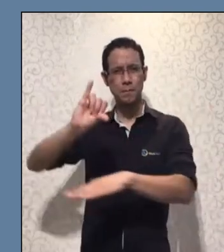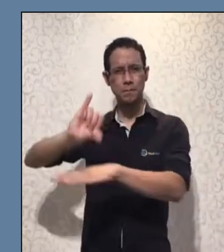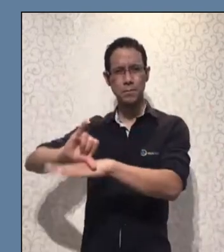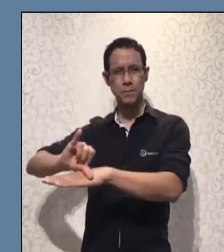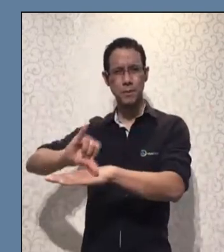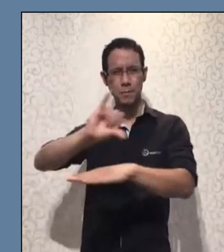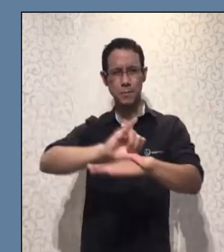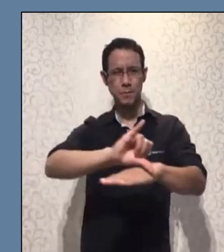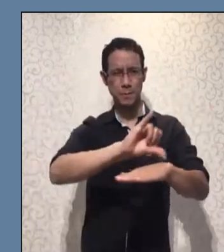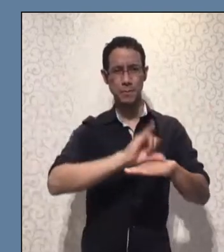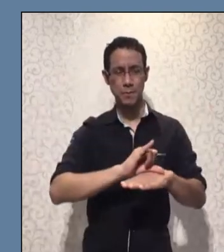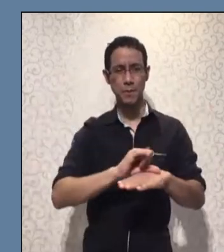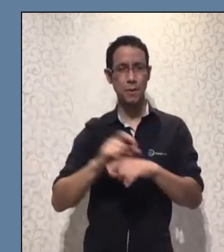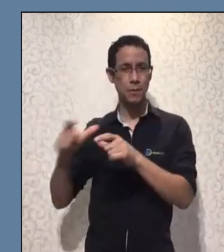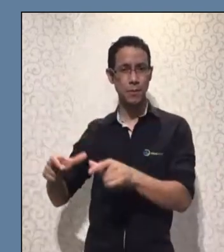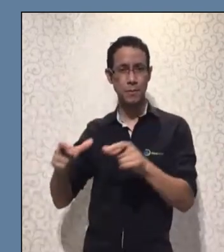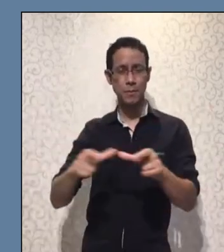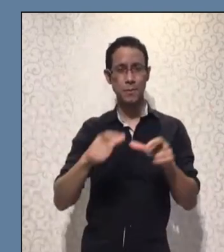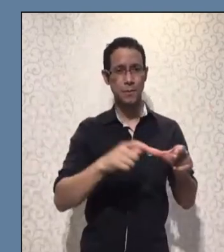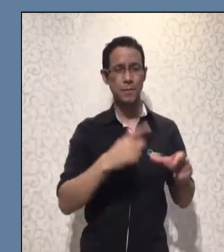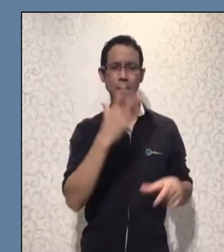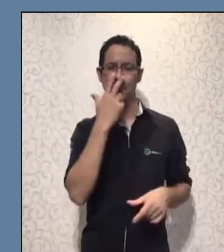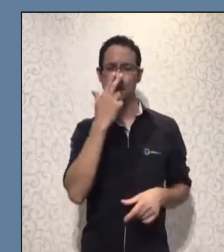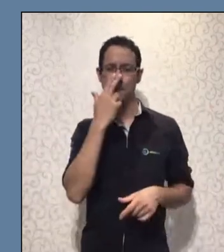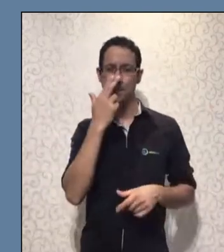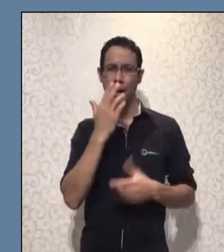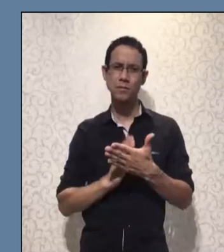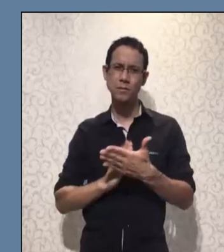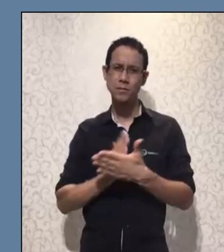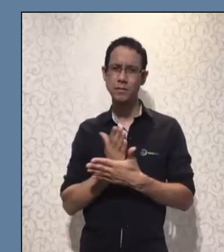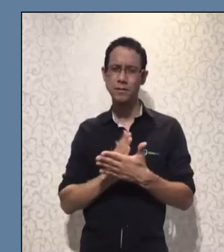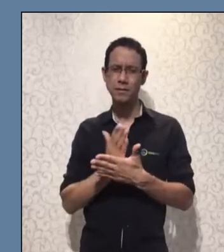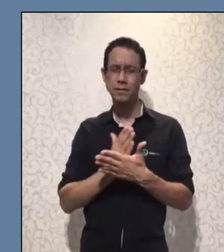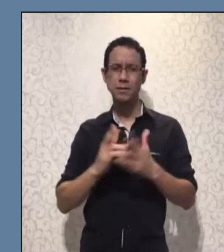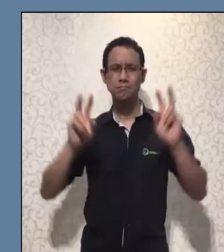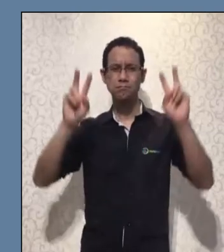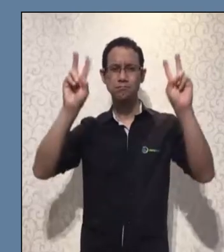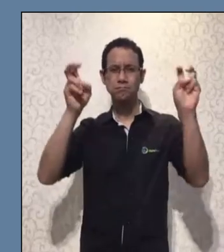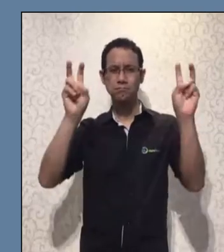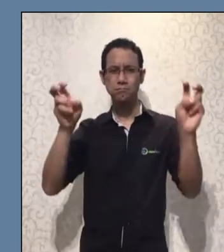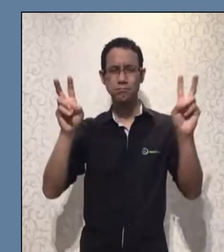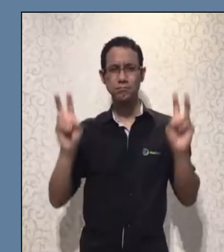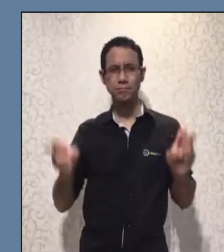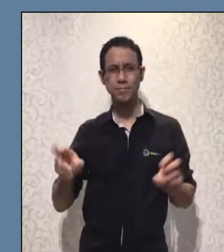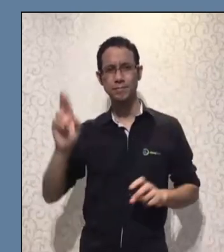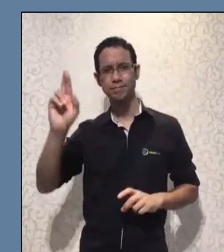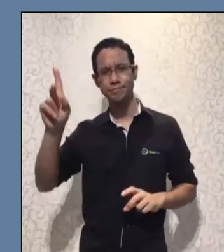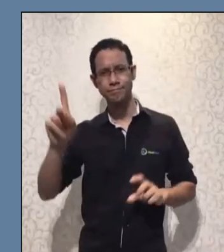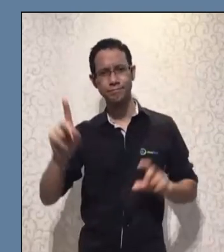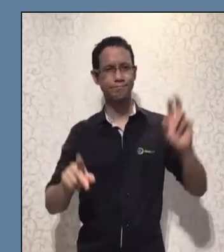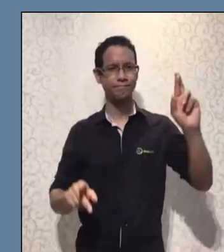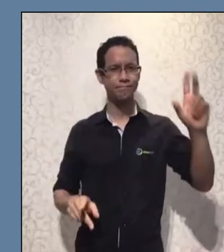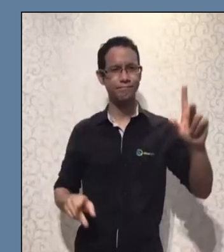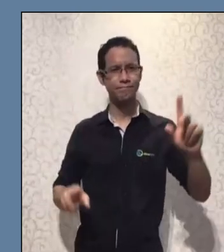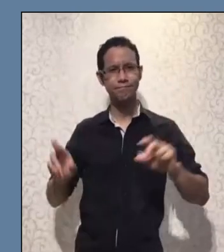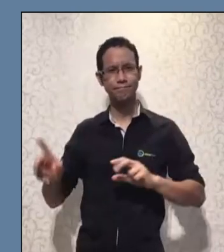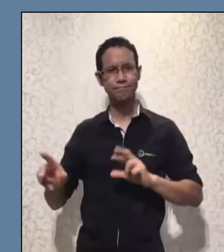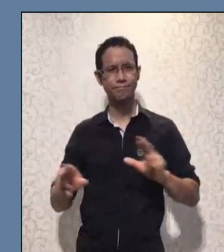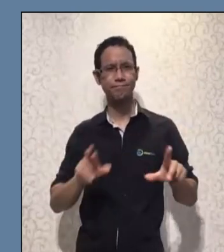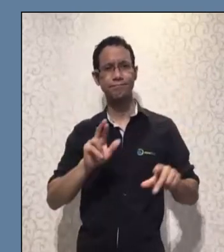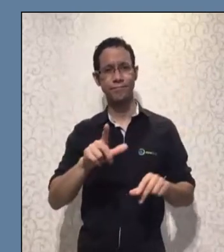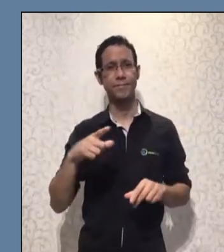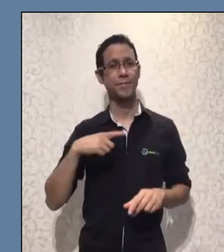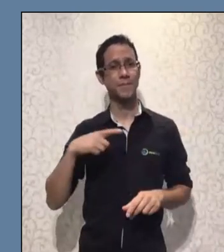museu questionavam as supostas diferenças, ou as diferenças concretas, entre